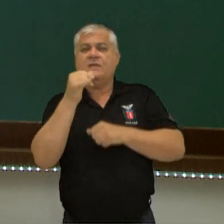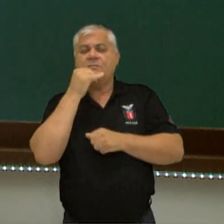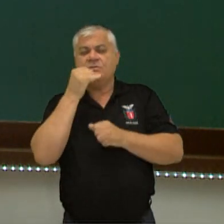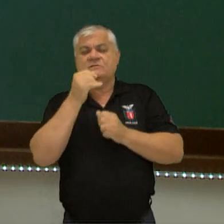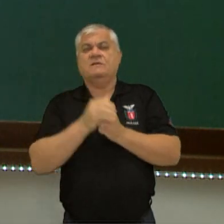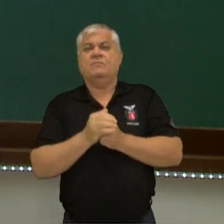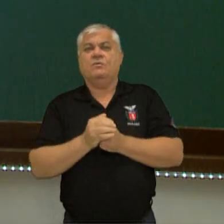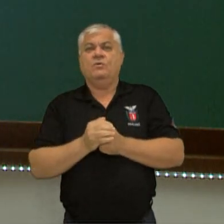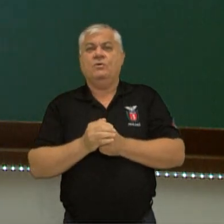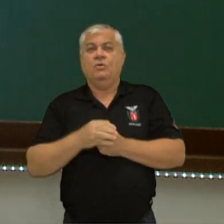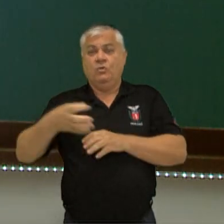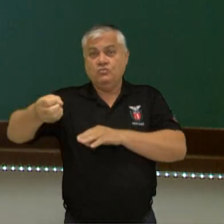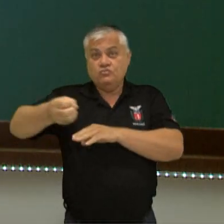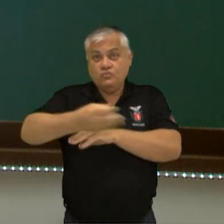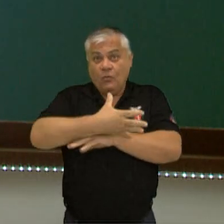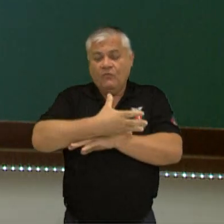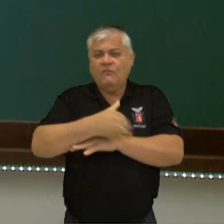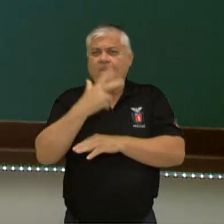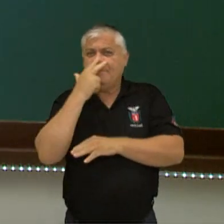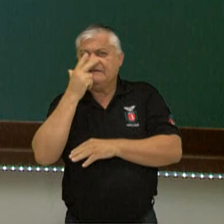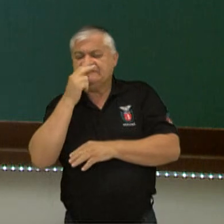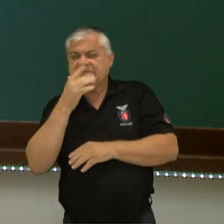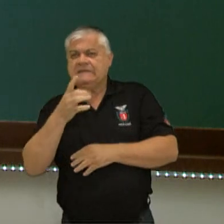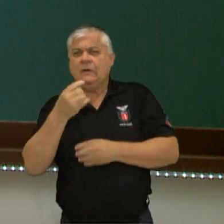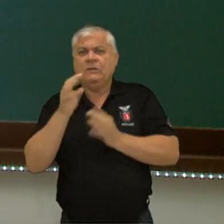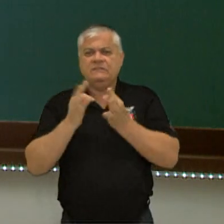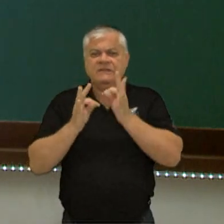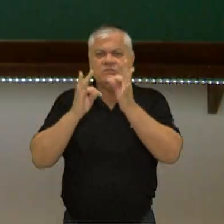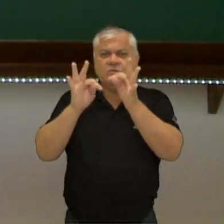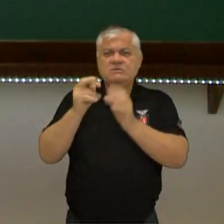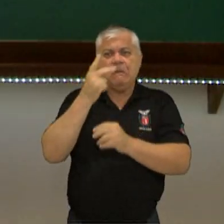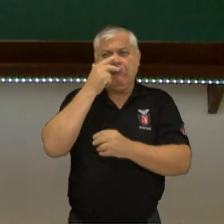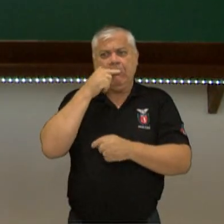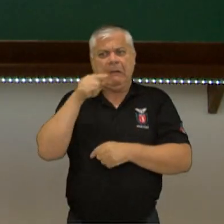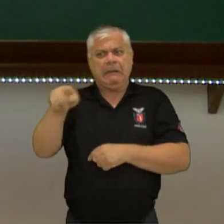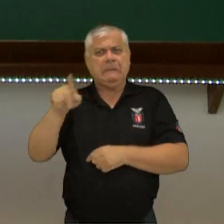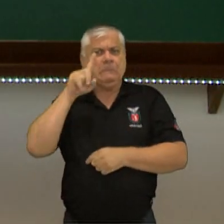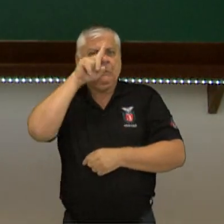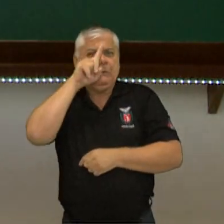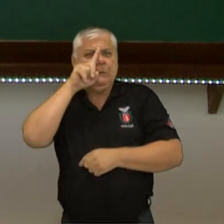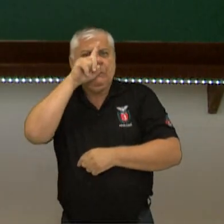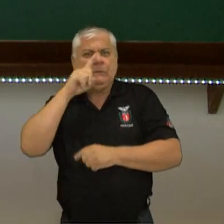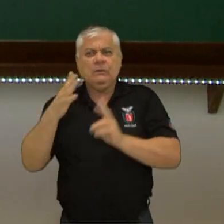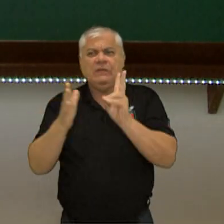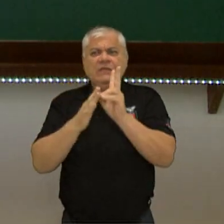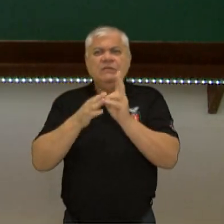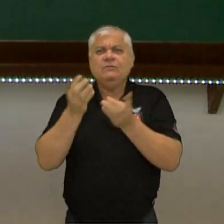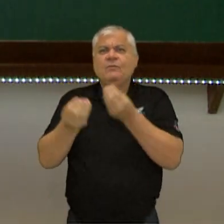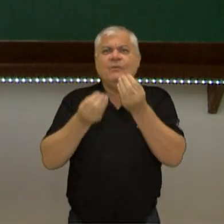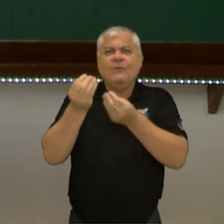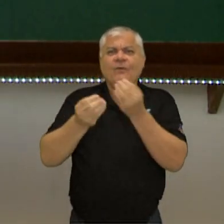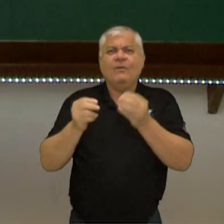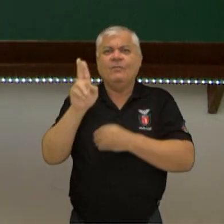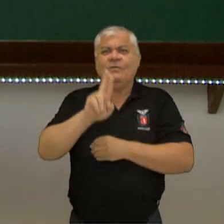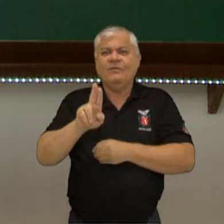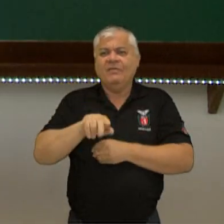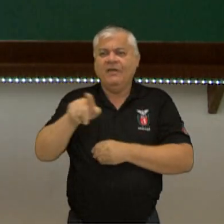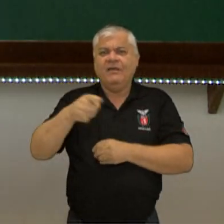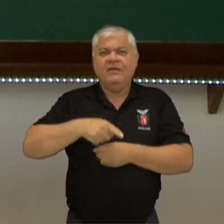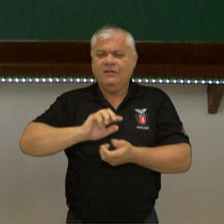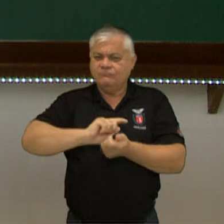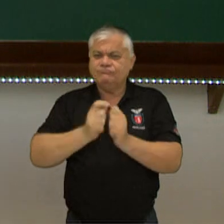da modernidade colocaram em risco a religiosidade dos povos nativos, num segundo momento, atualmente, eles estão usando para o